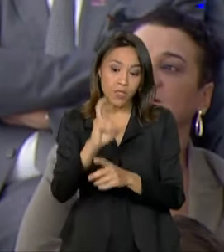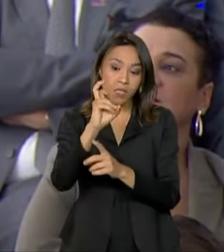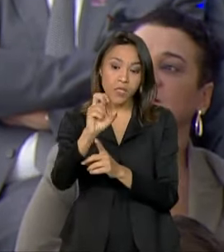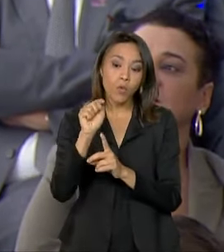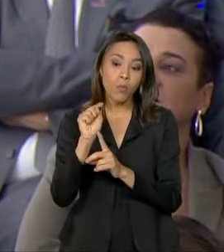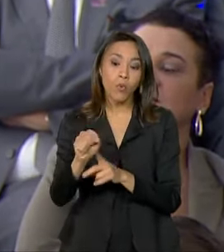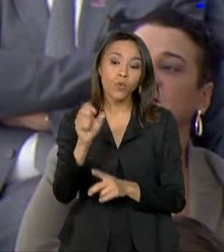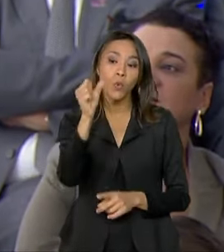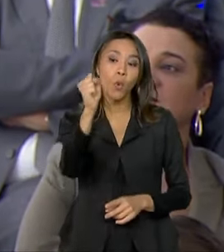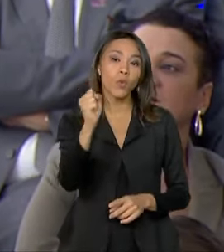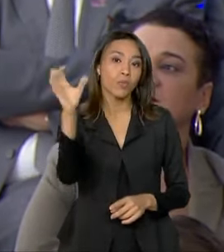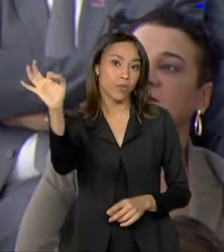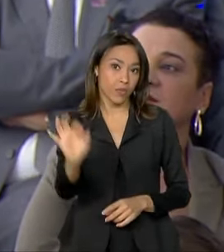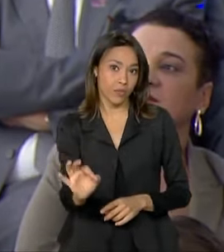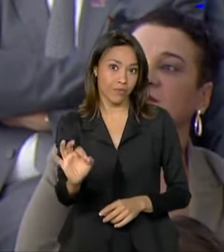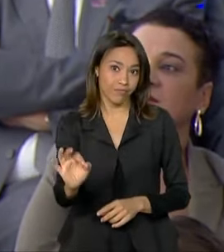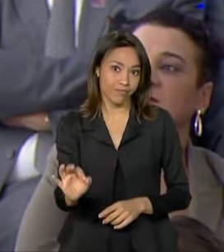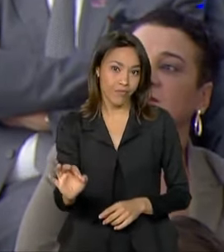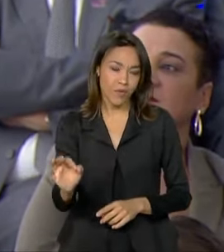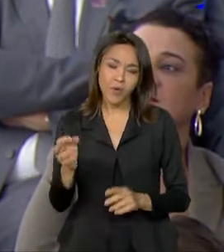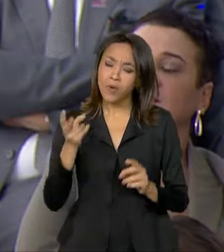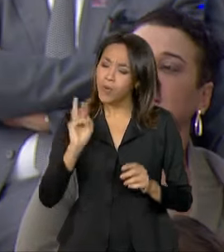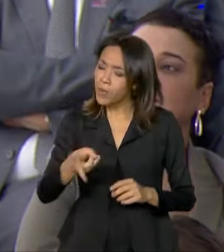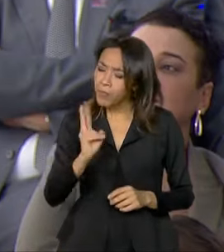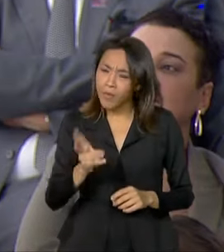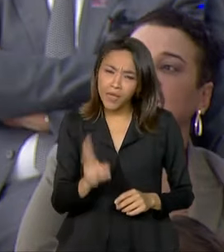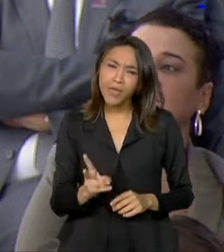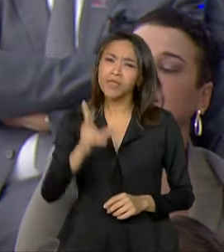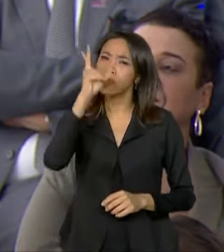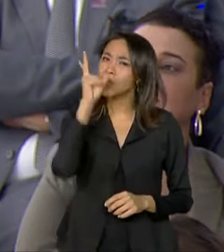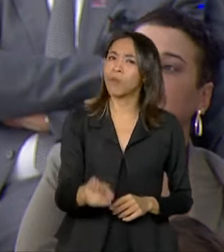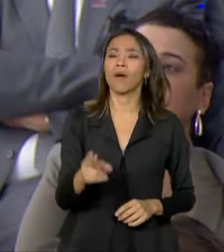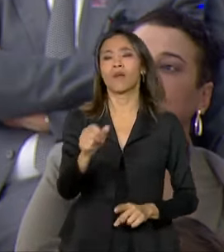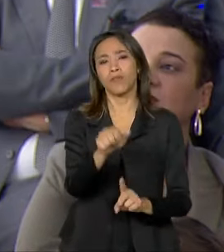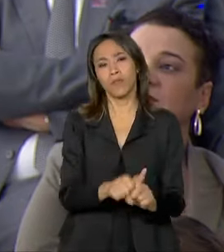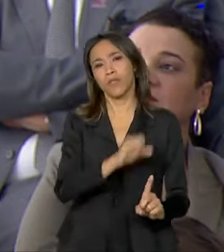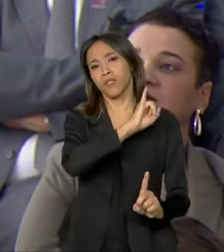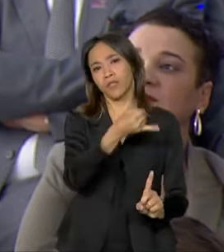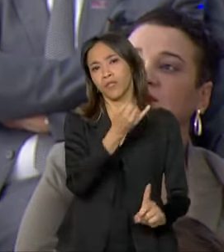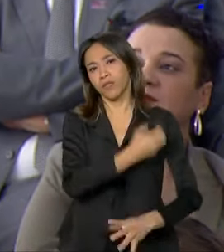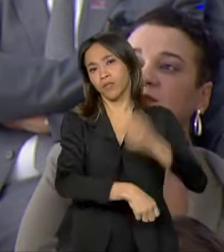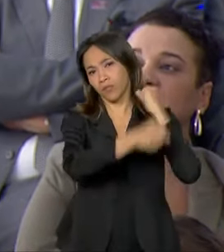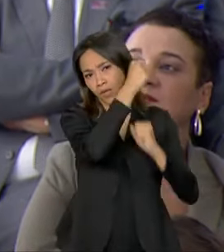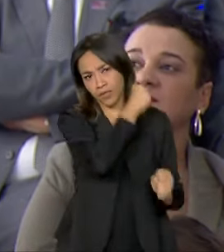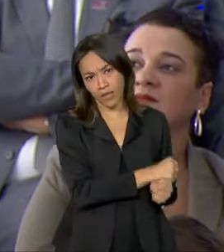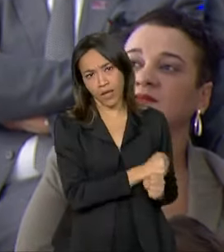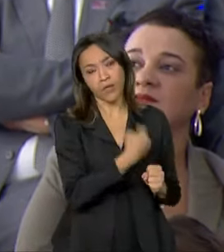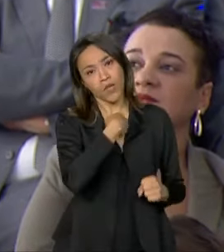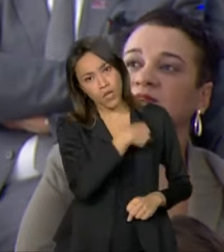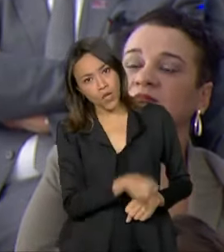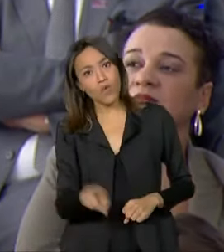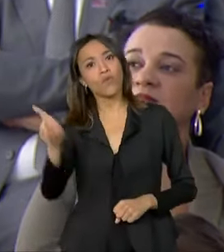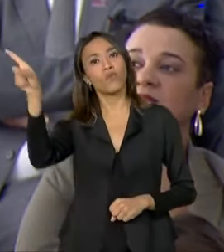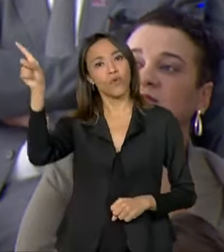5,8%. O mesmo aconteceu em janeiro do ano passado em Hiroshima. Eu estava em Hiroshima e